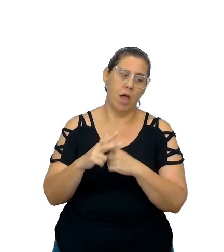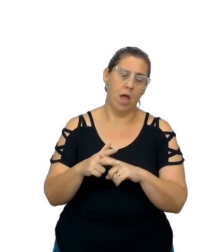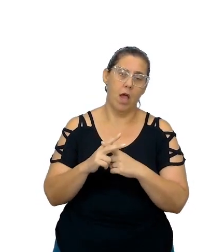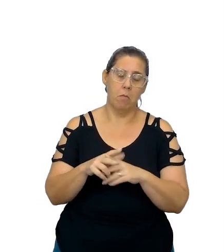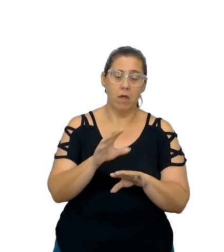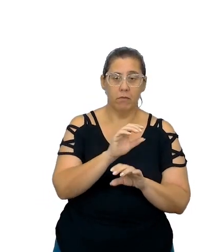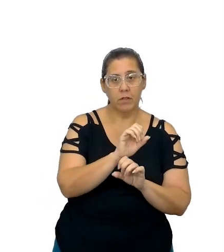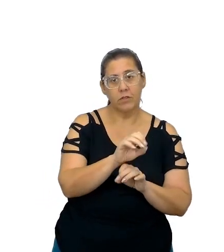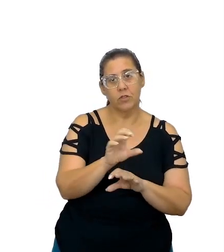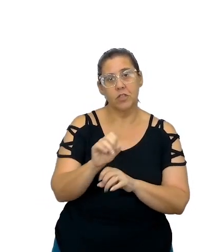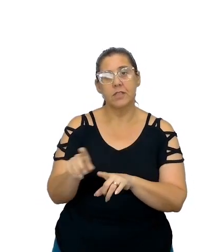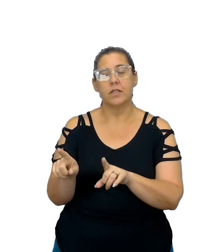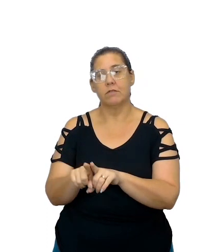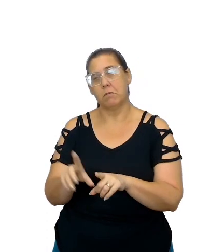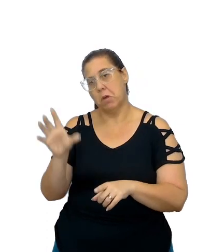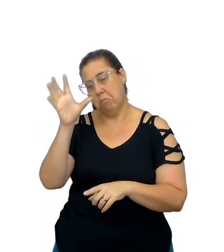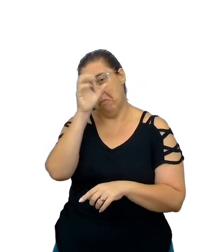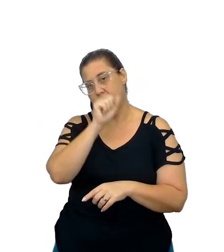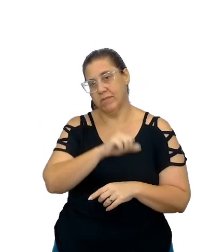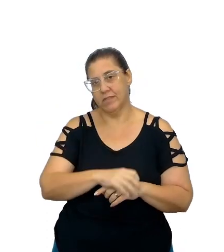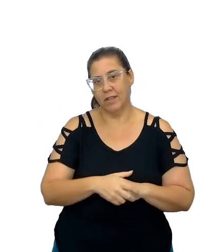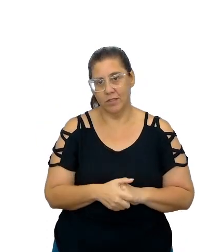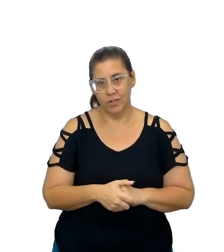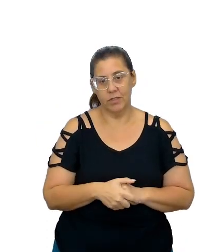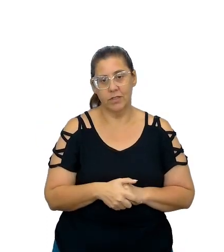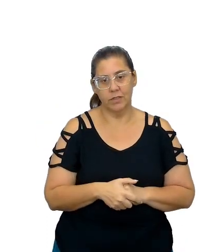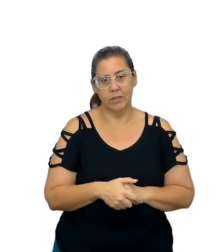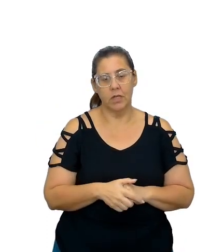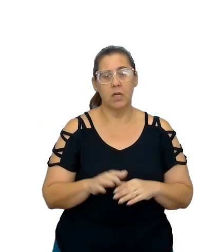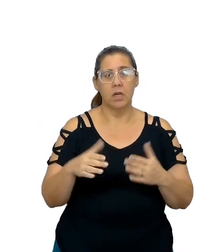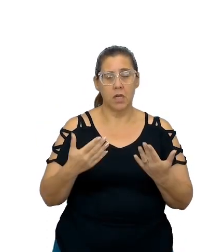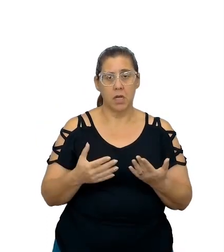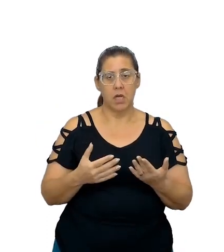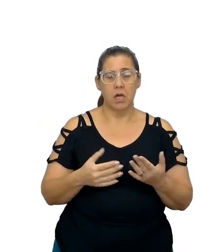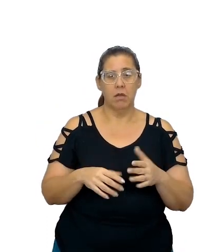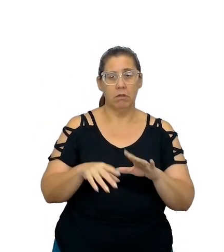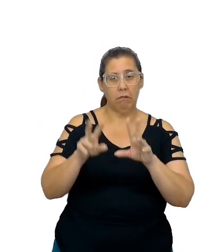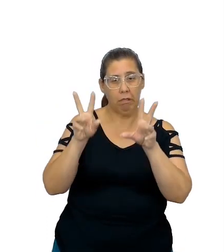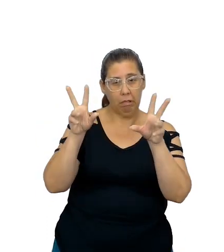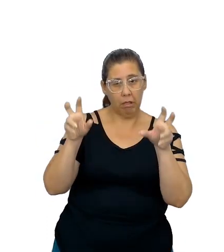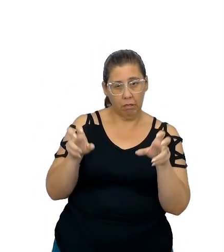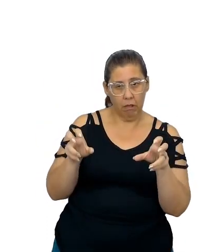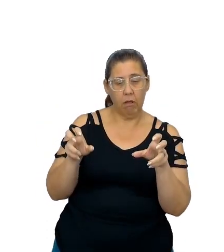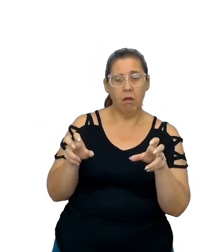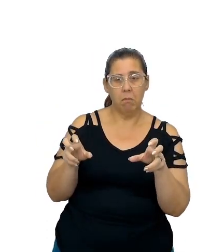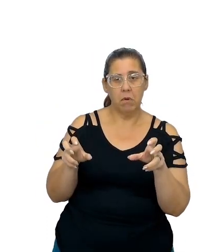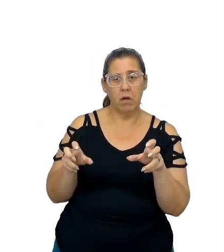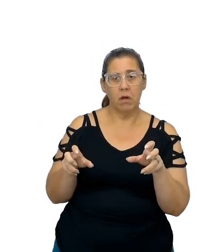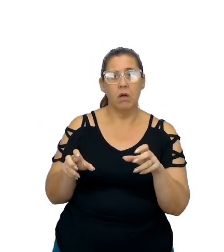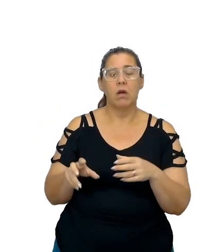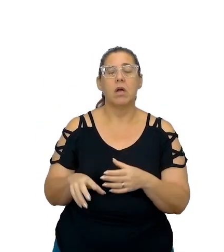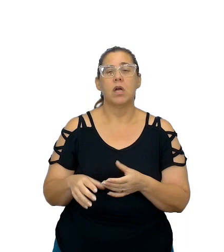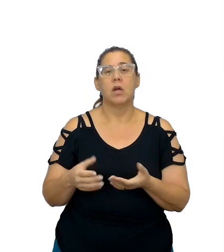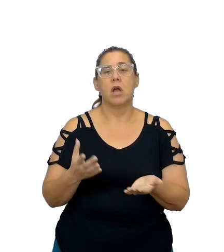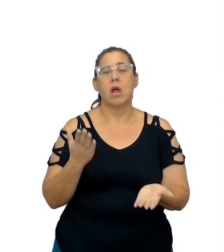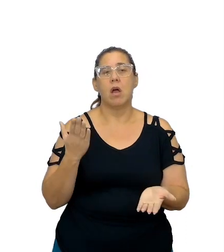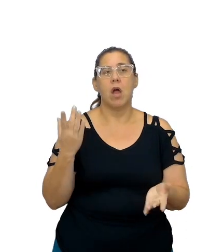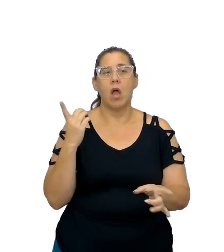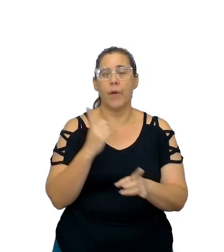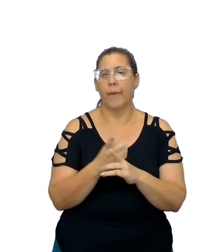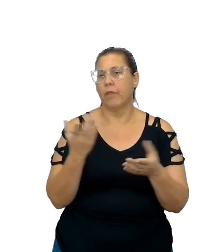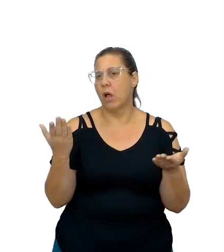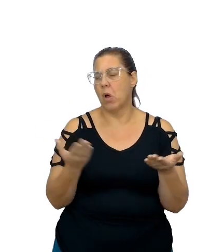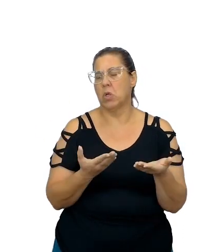de ensino e aprendizagem, tá? Esses aspectos teóricos nós vamos encontrar em Rojo, vamos encontrar no